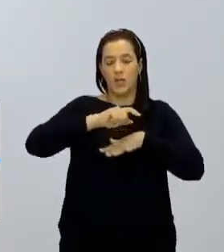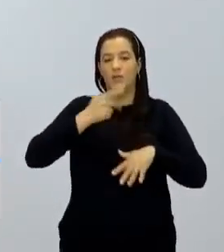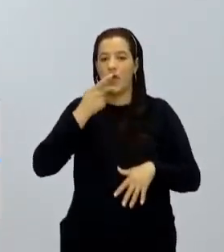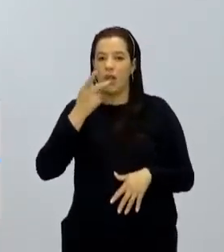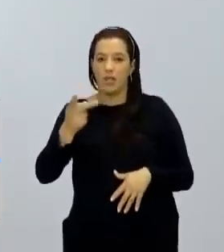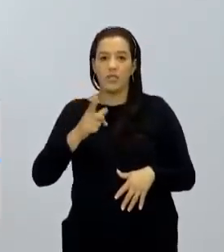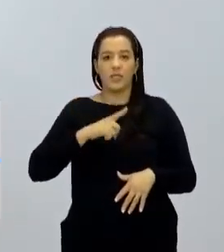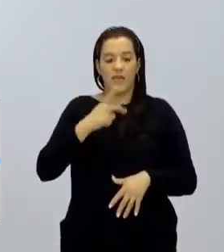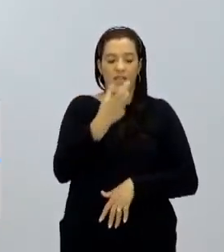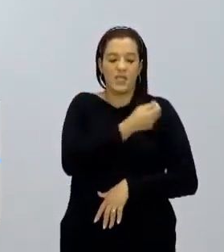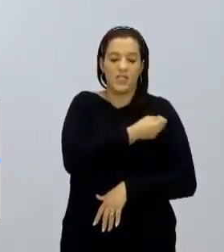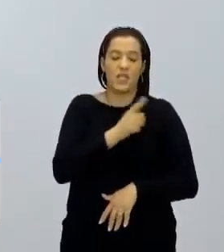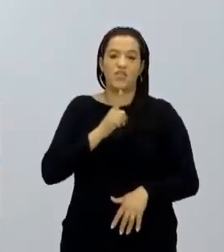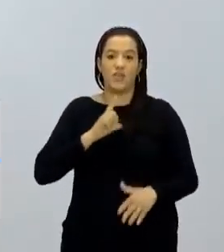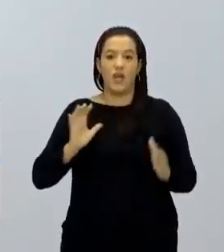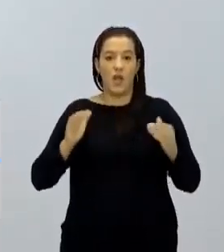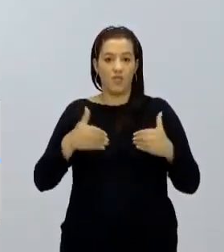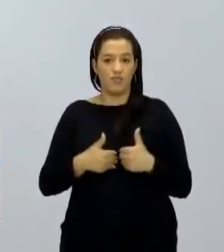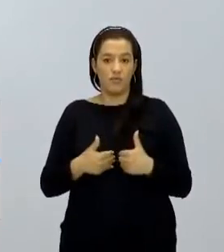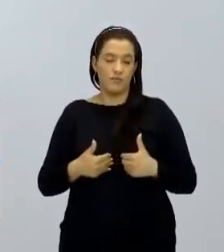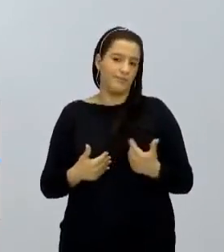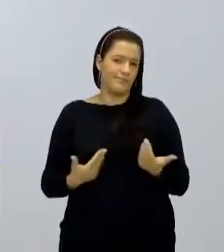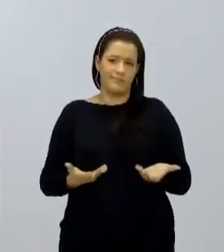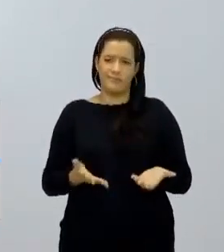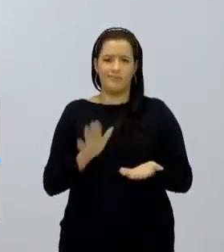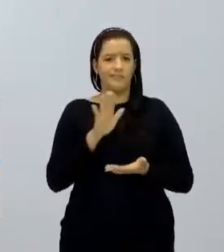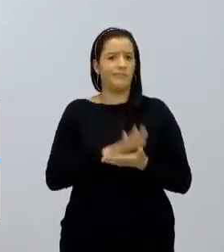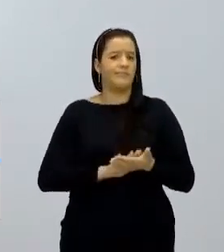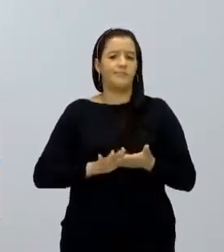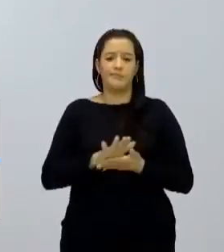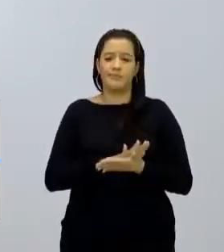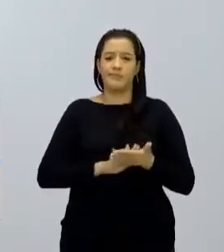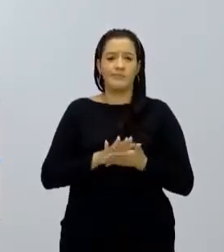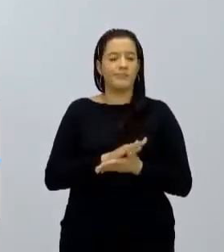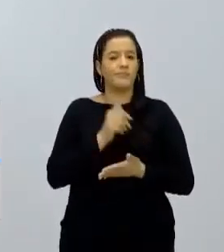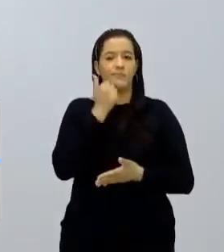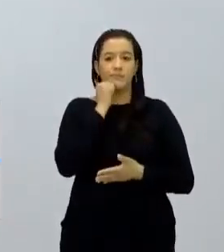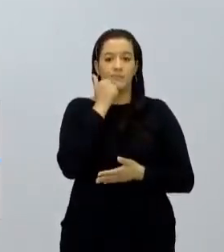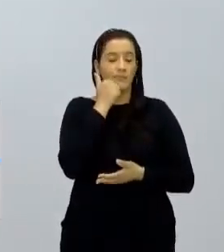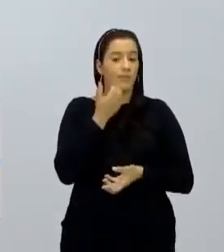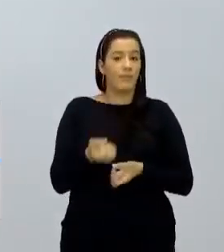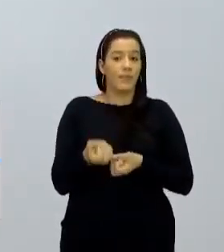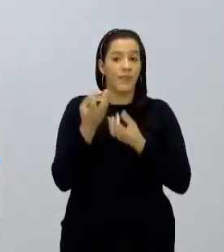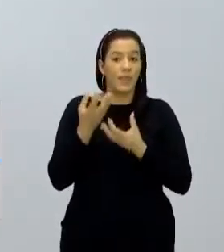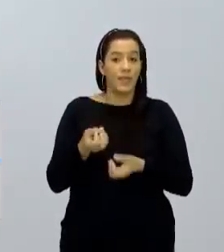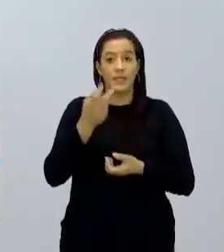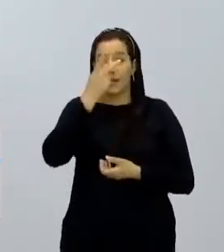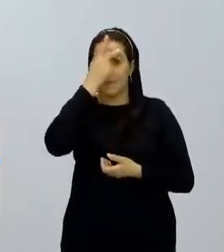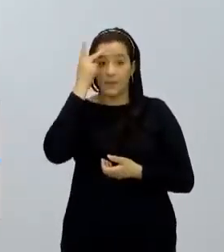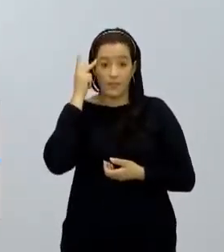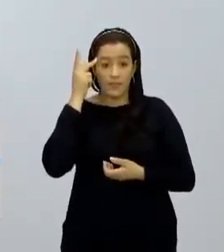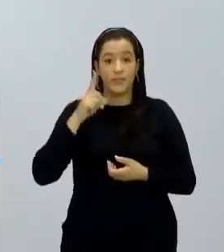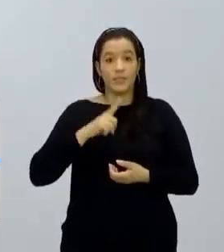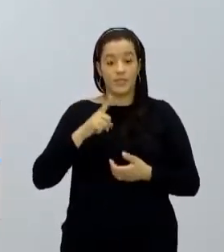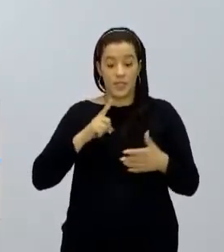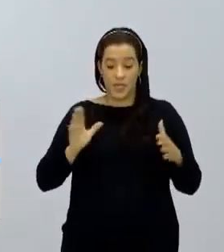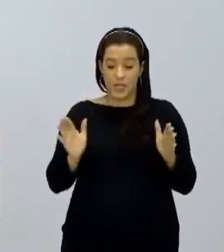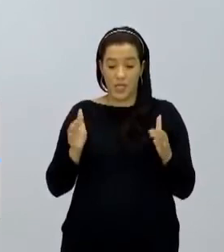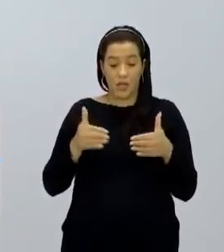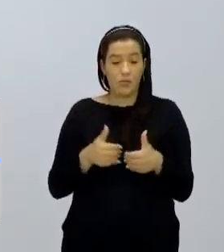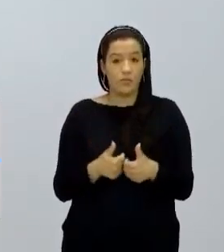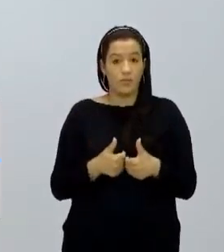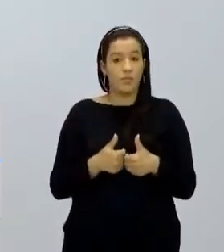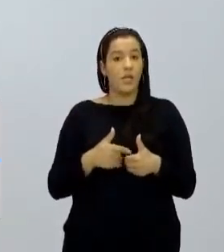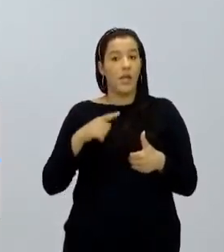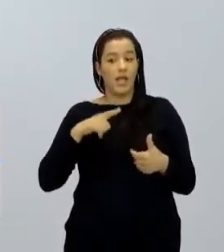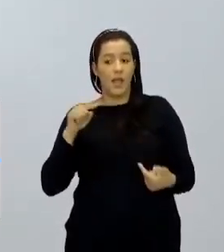autismo, que não existe nenhum dado científico que prove que alguma pessoa que tem espectro autista tem